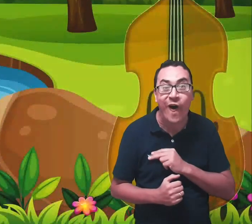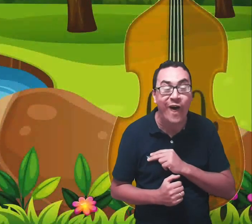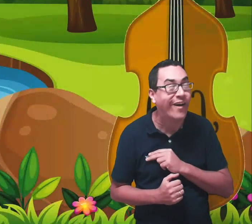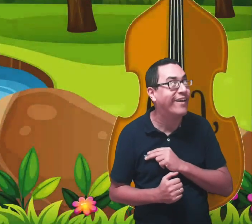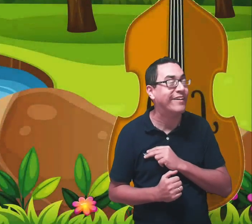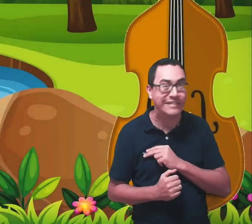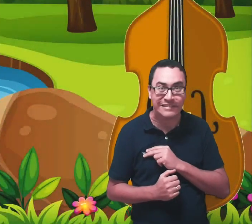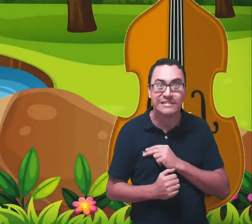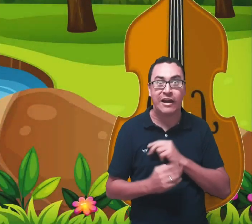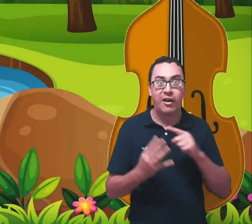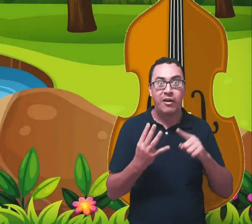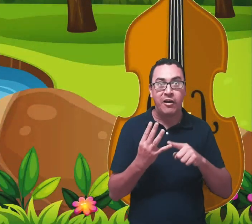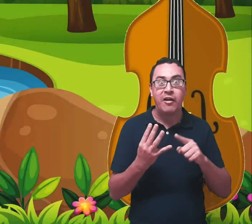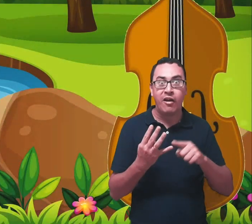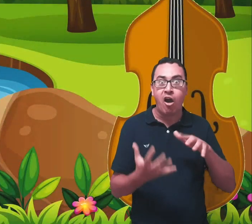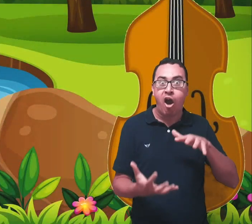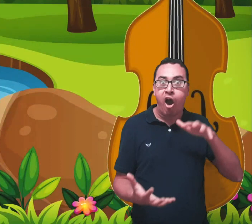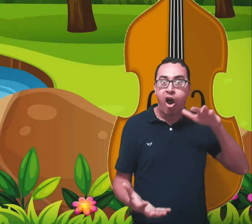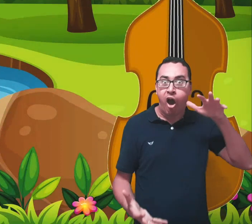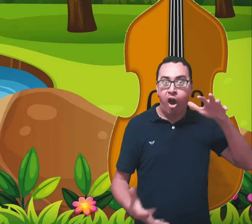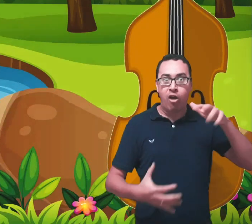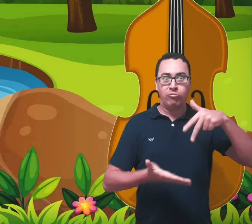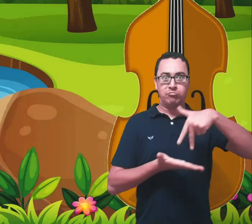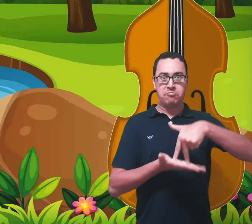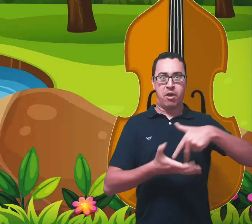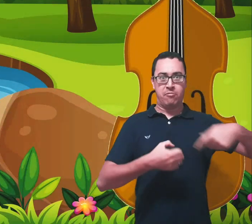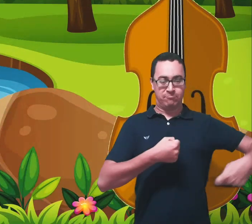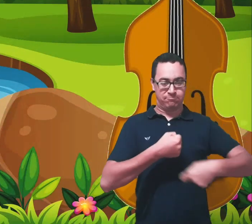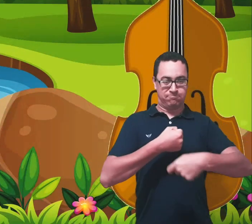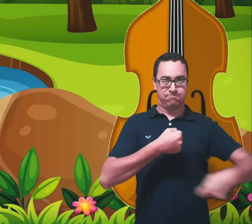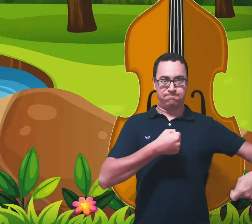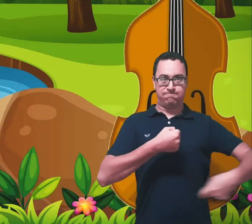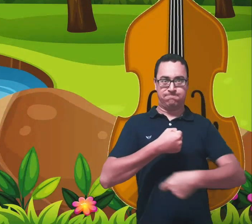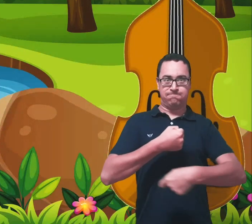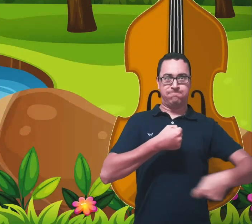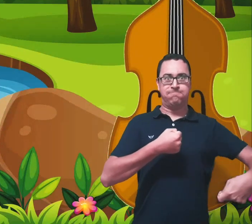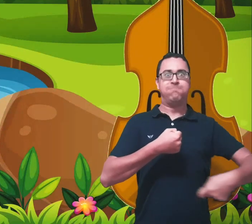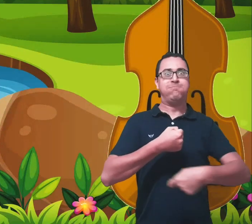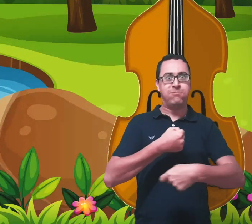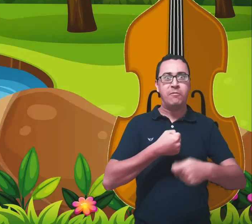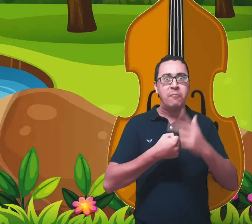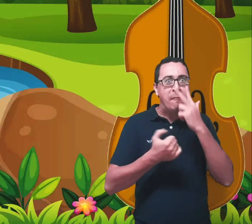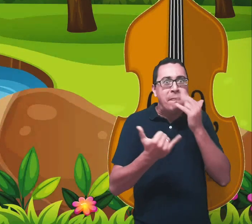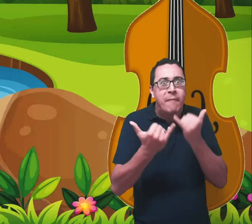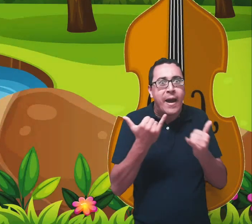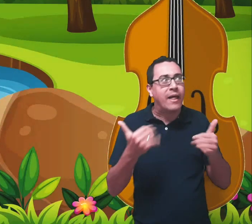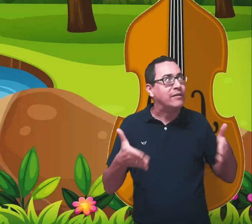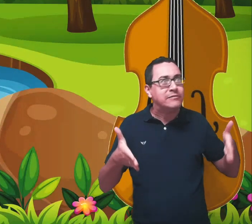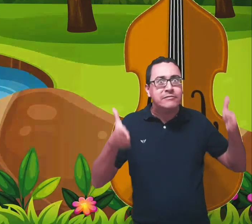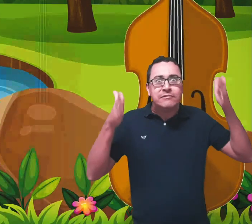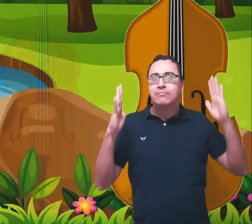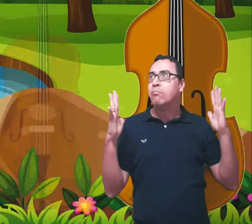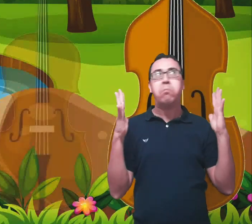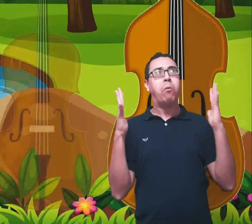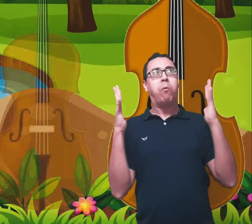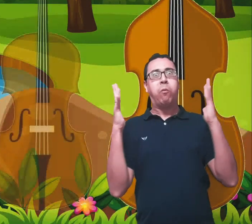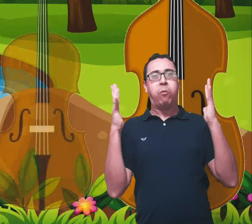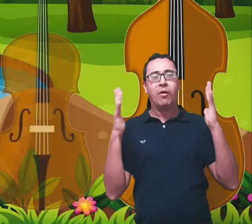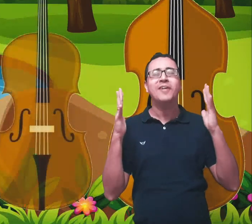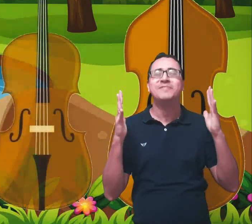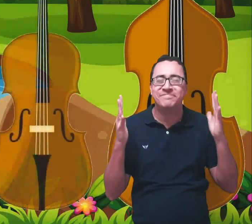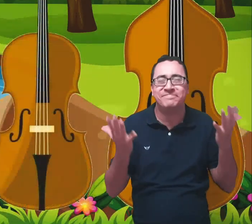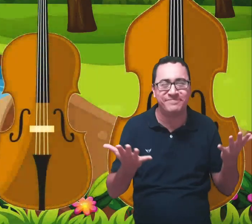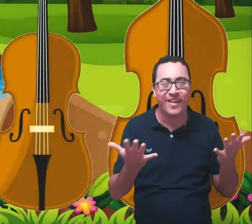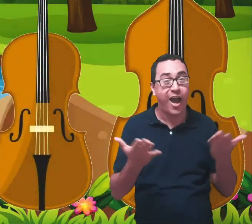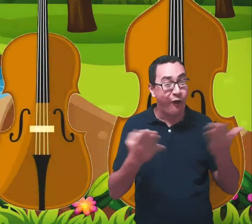Nossa, o contrabaixo é muito grande mesmo. Tremeu até as paredes. Bom, agora você já